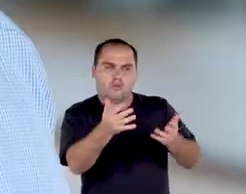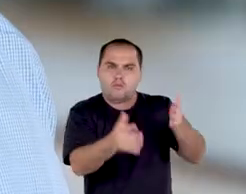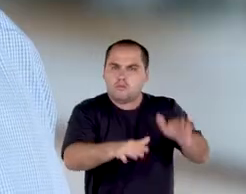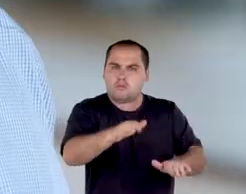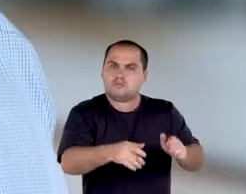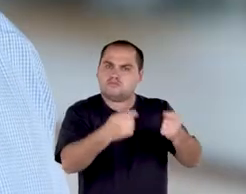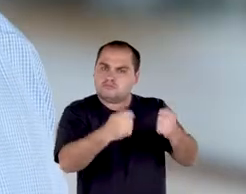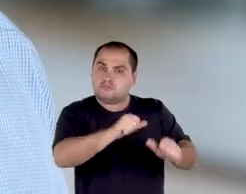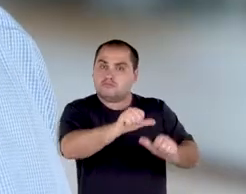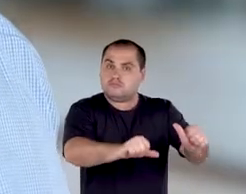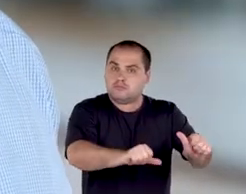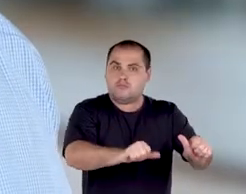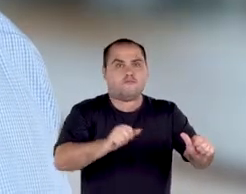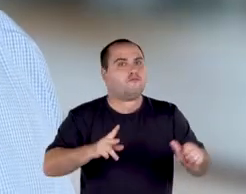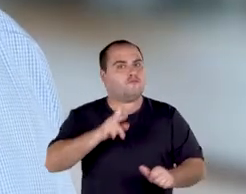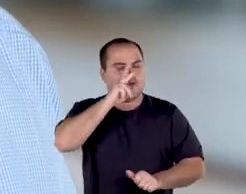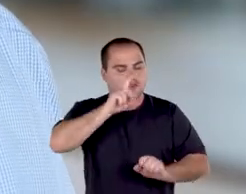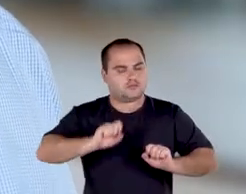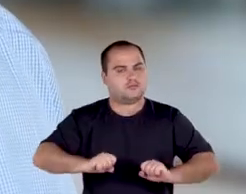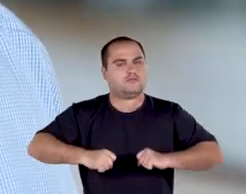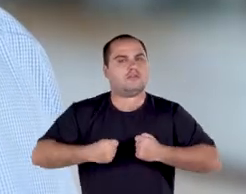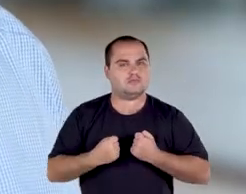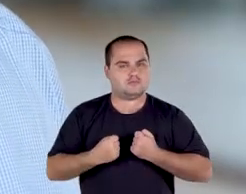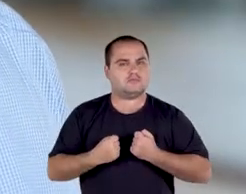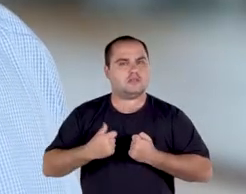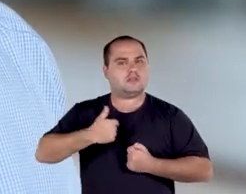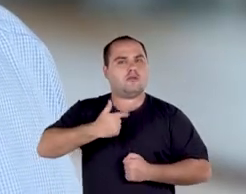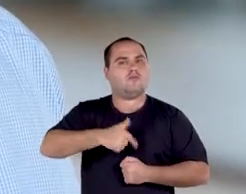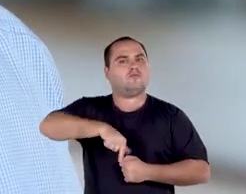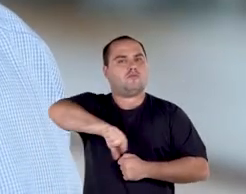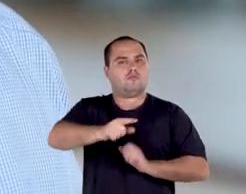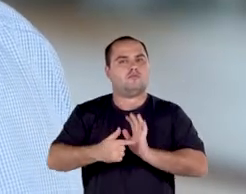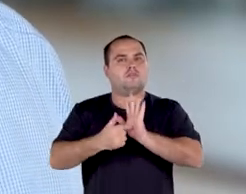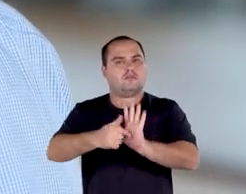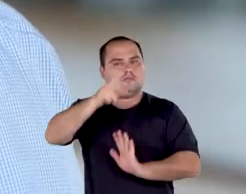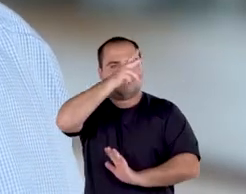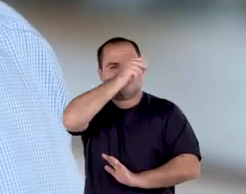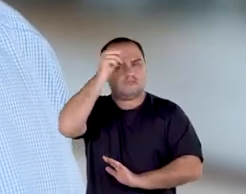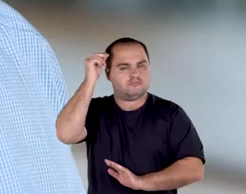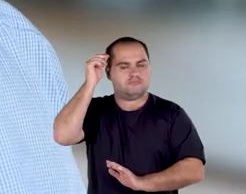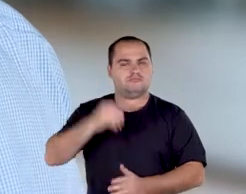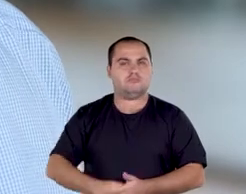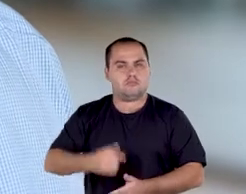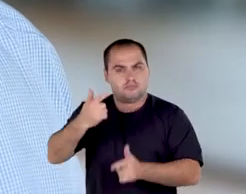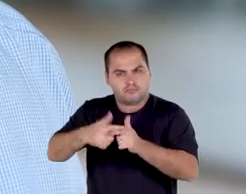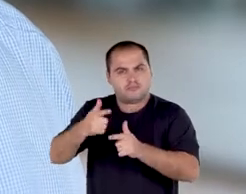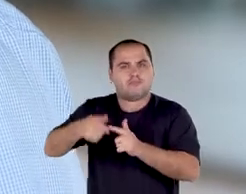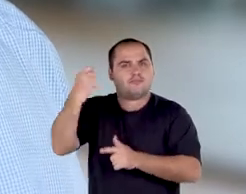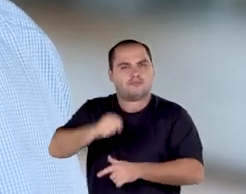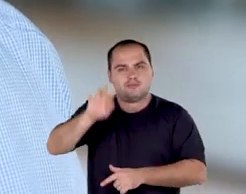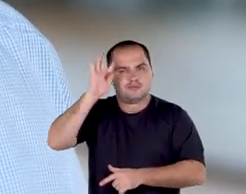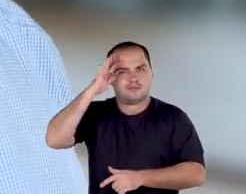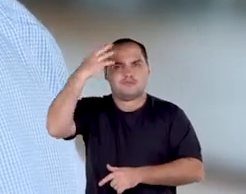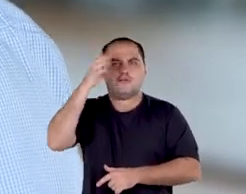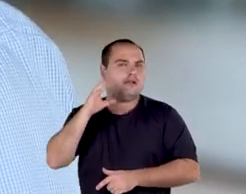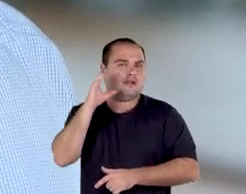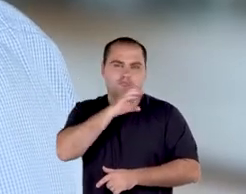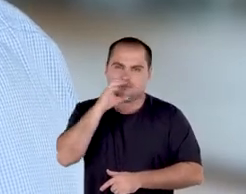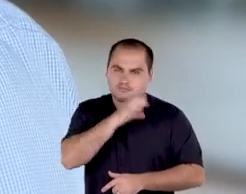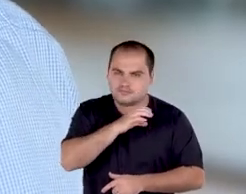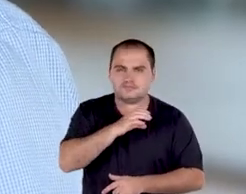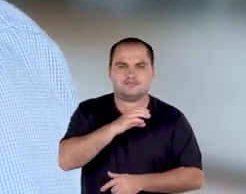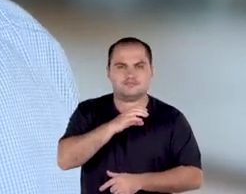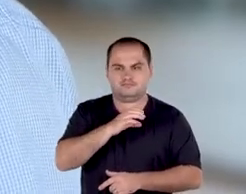é preciso de força e coragem. E é assim que vai ser na prefeitura. Os problemas precisam de solução e a cidade tem